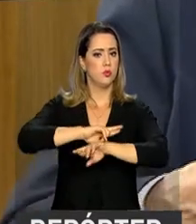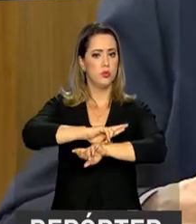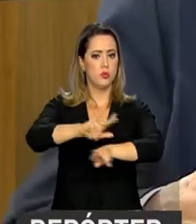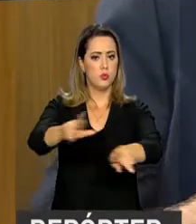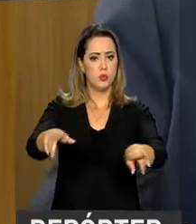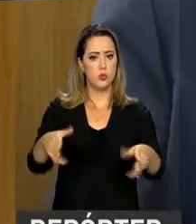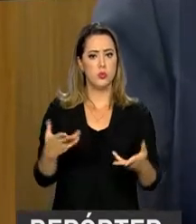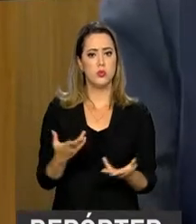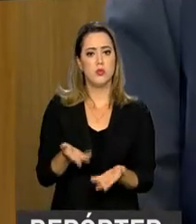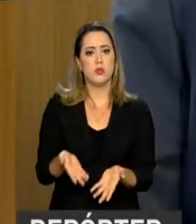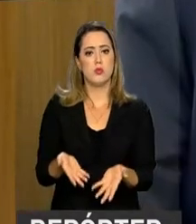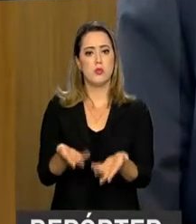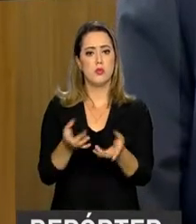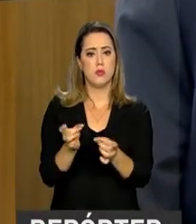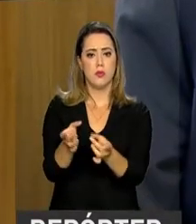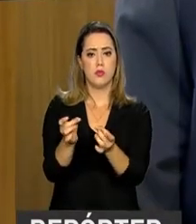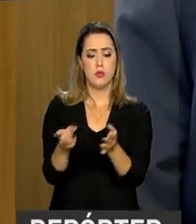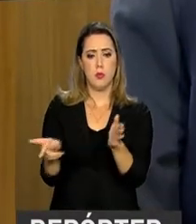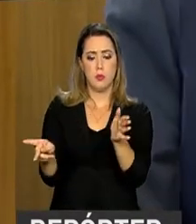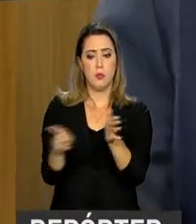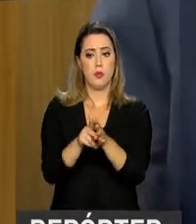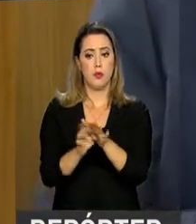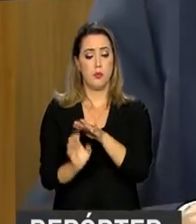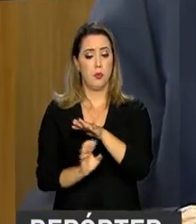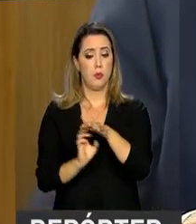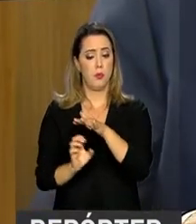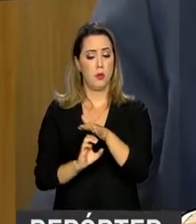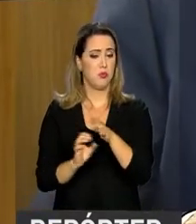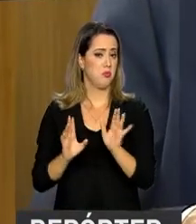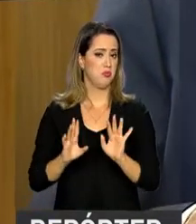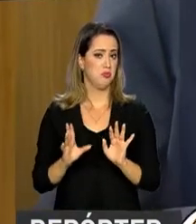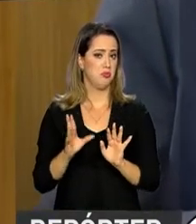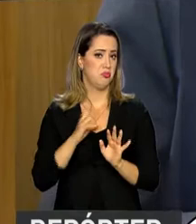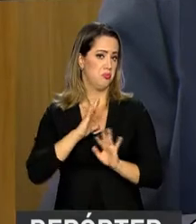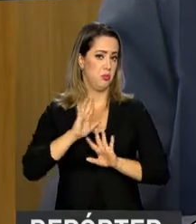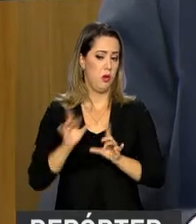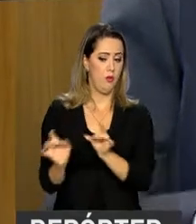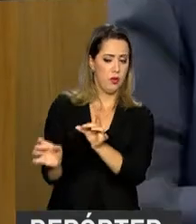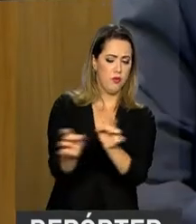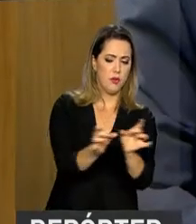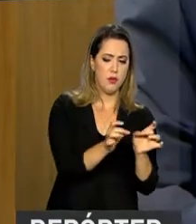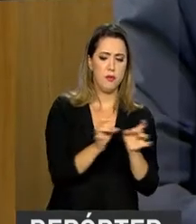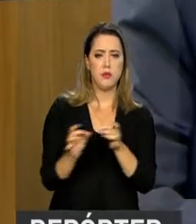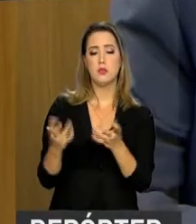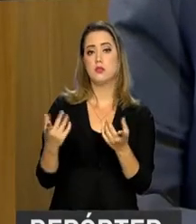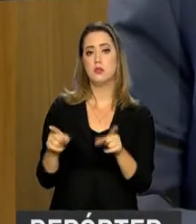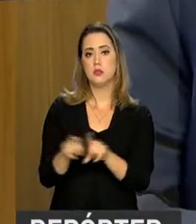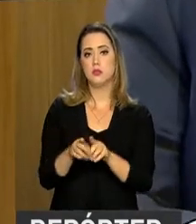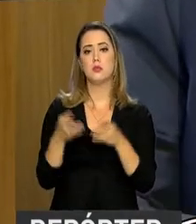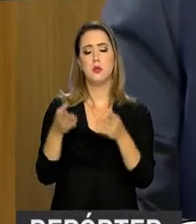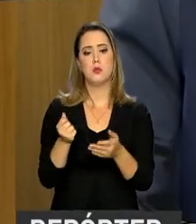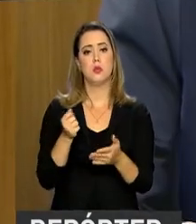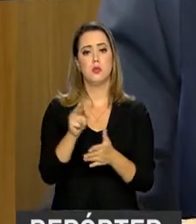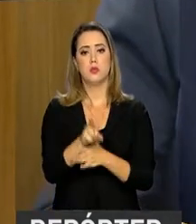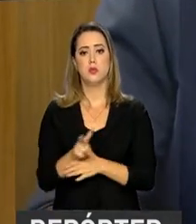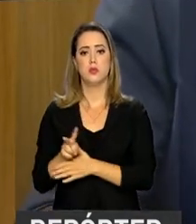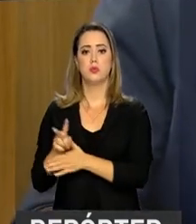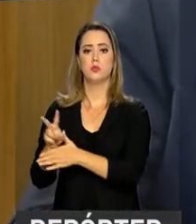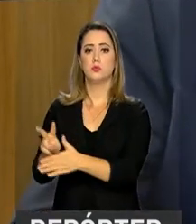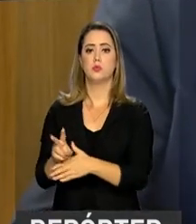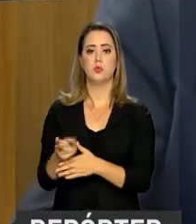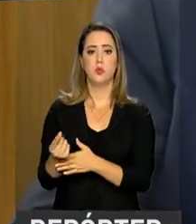a tudo aquilo que é criar pelo seu empreendimento é é também que ele possa se financiar a juros